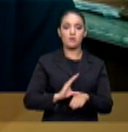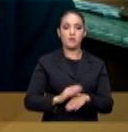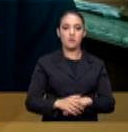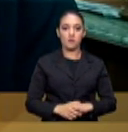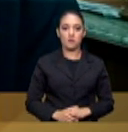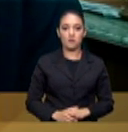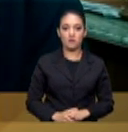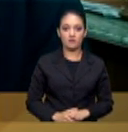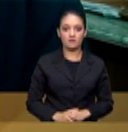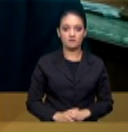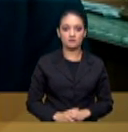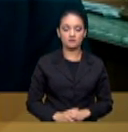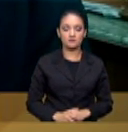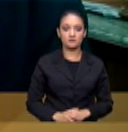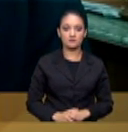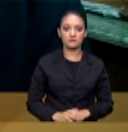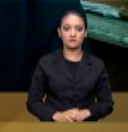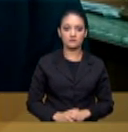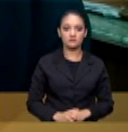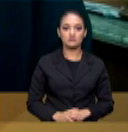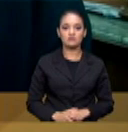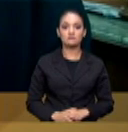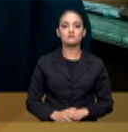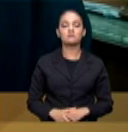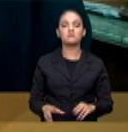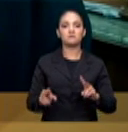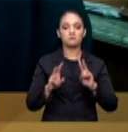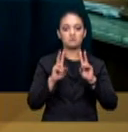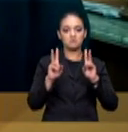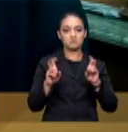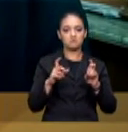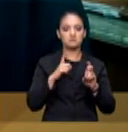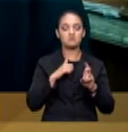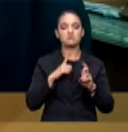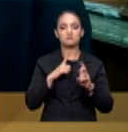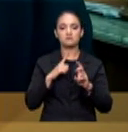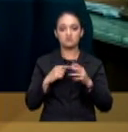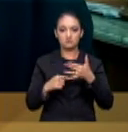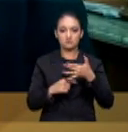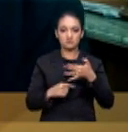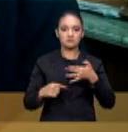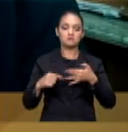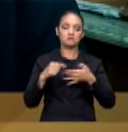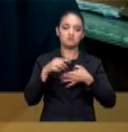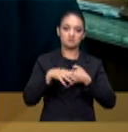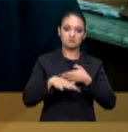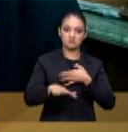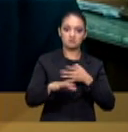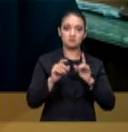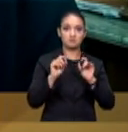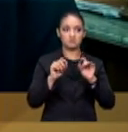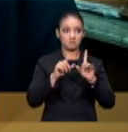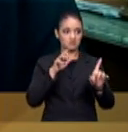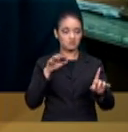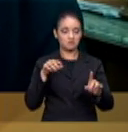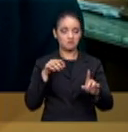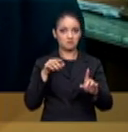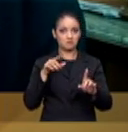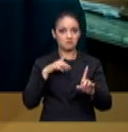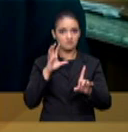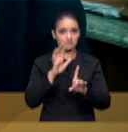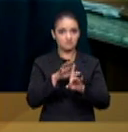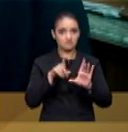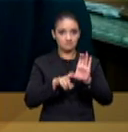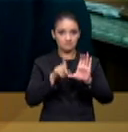Federal. A matéria tem repercussão direta na autonomia financeira